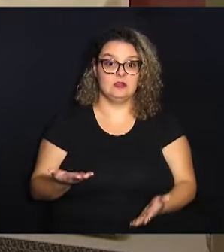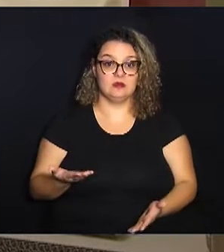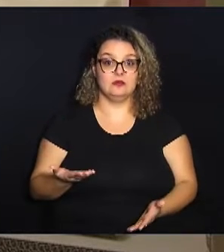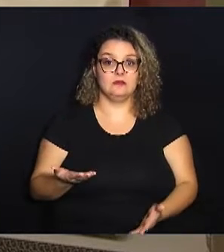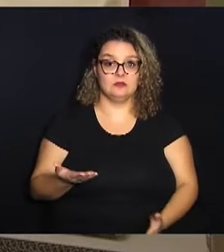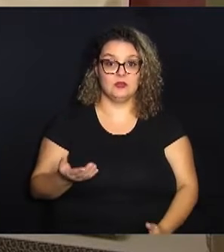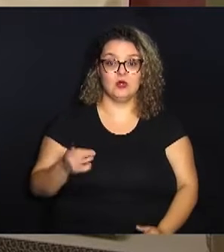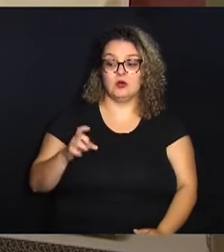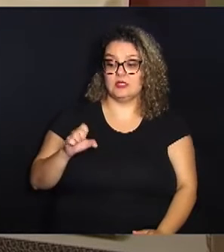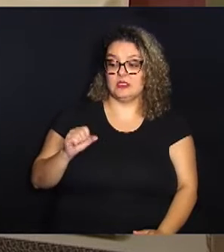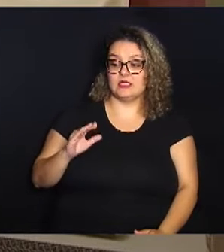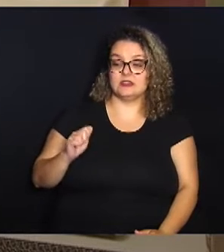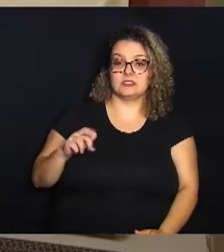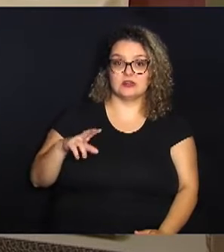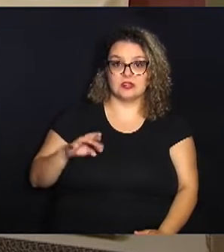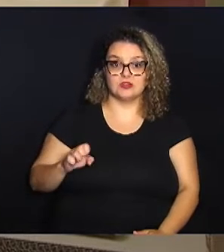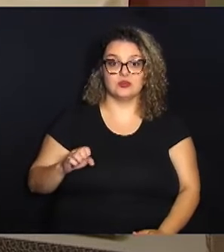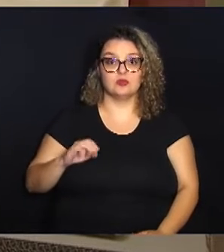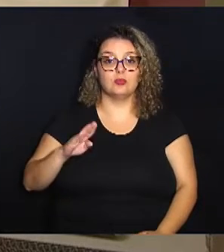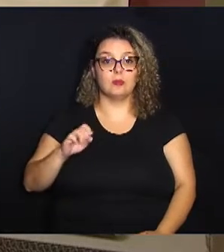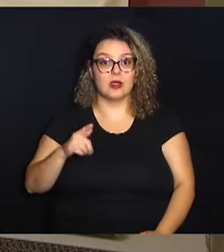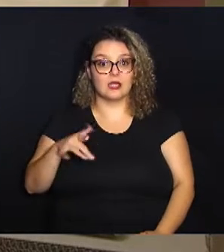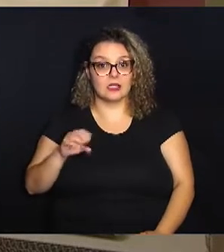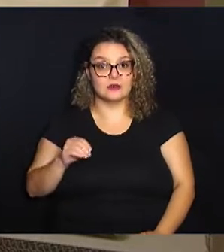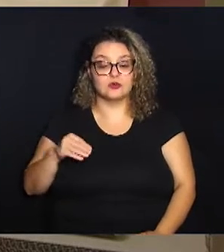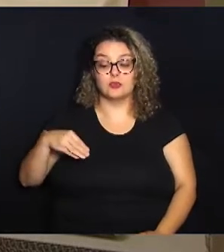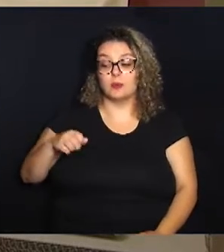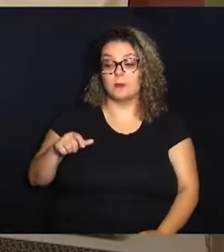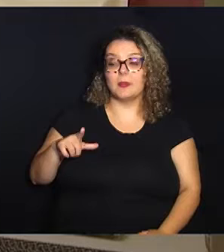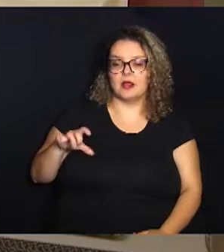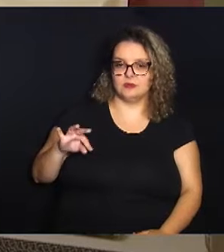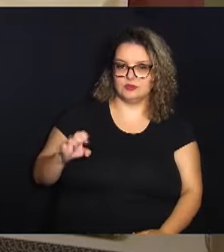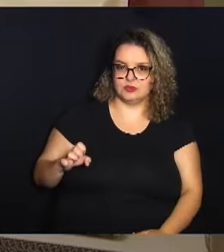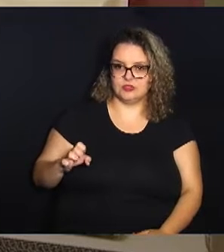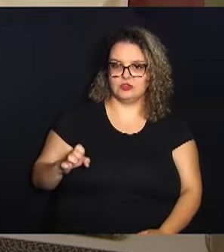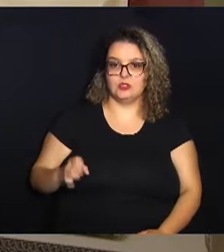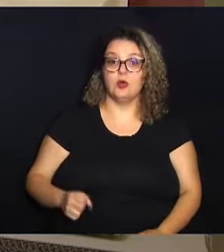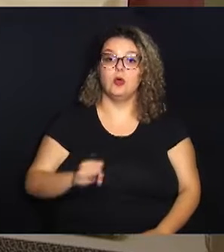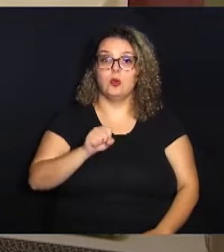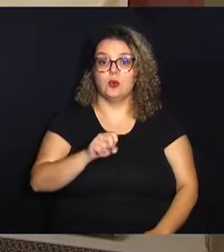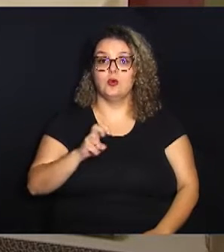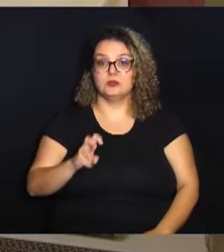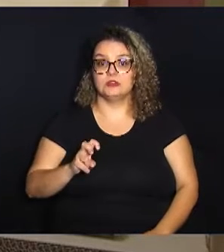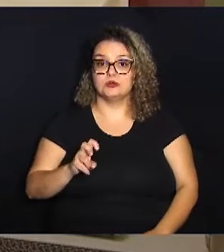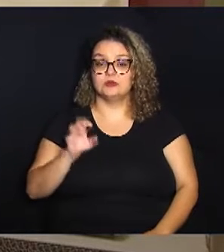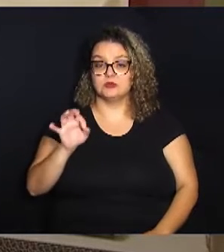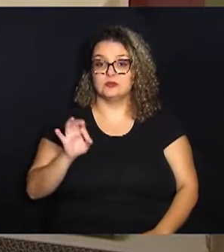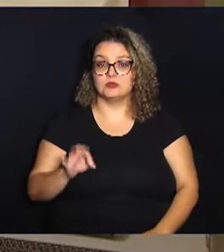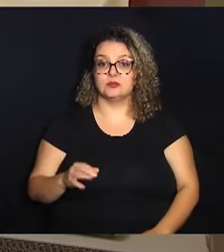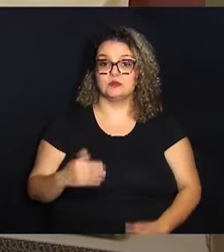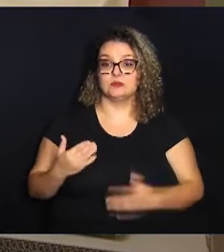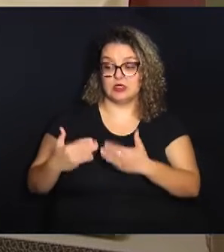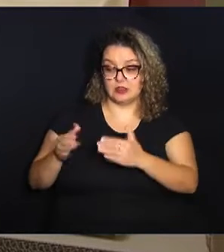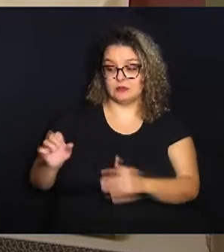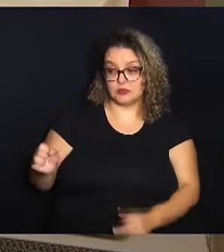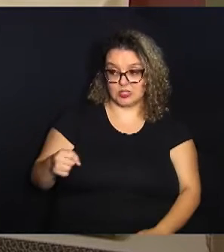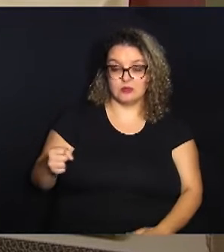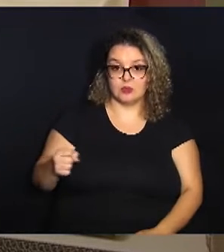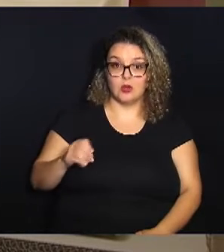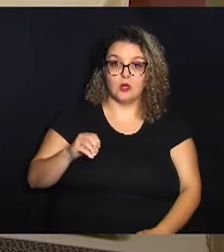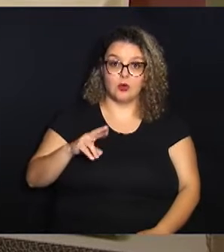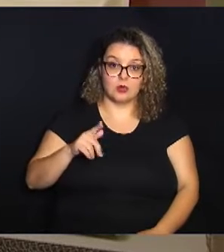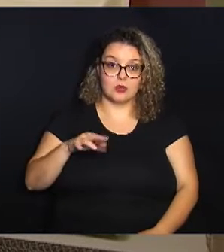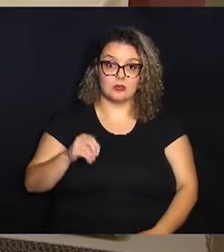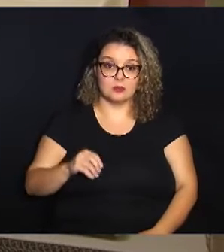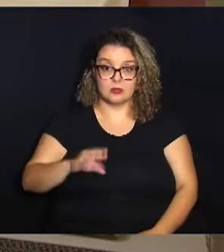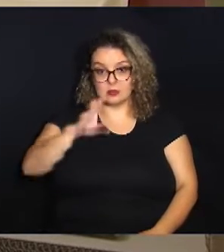o descarte do bagaço de malte, que hoje ele representa 85% dos coprodutos orgânicos gerados pela cervejaria e sua principal